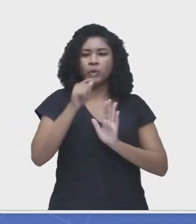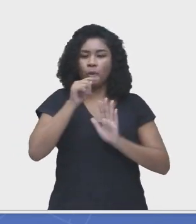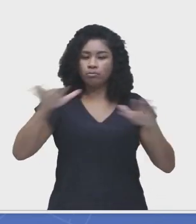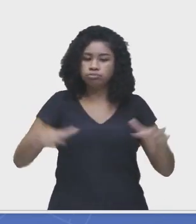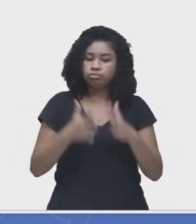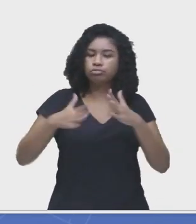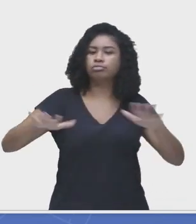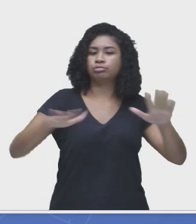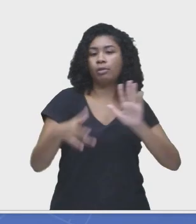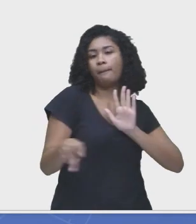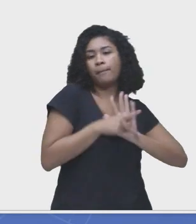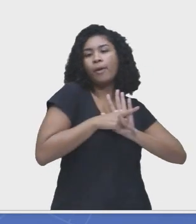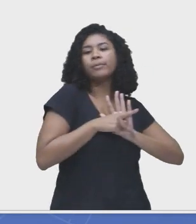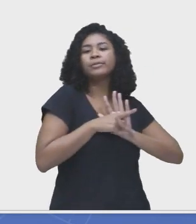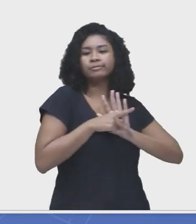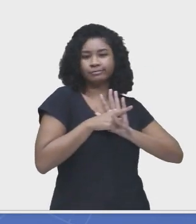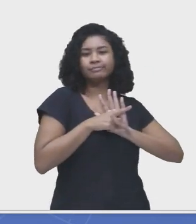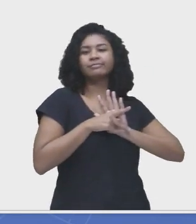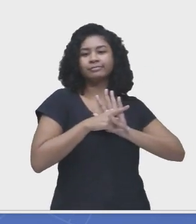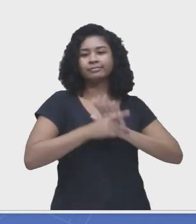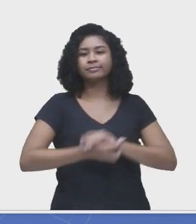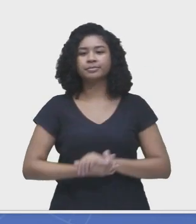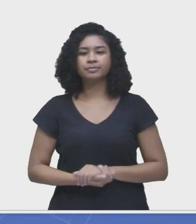conceitos para vocês aí? Vamos lá?